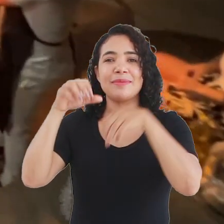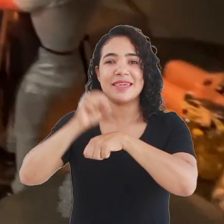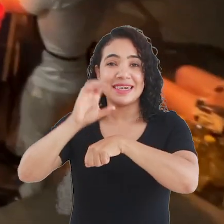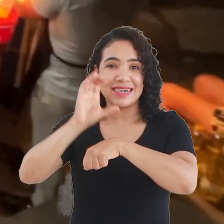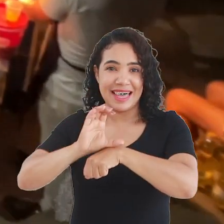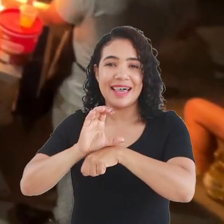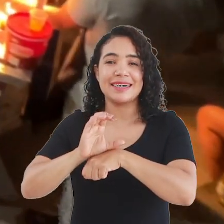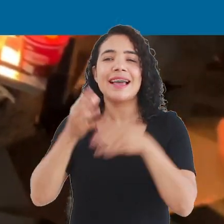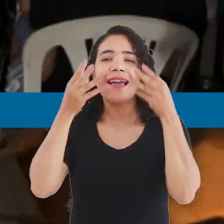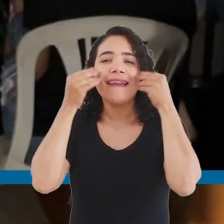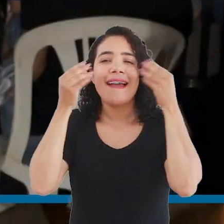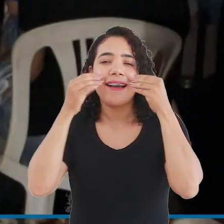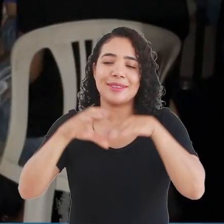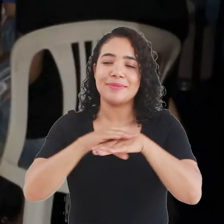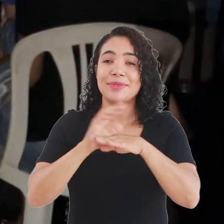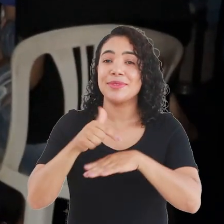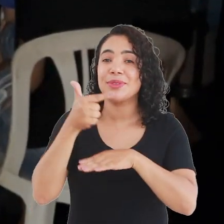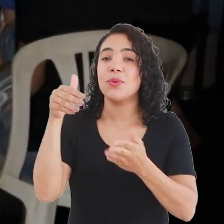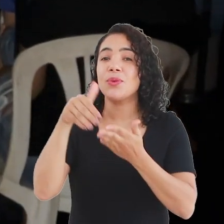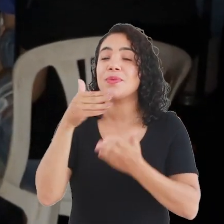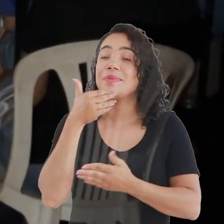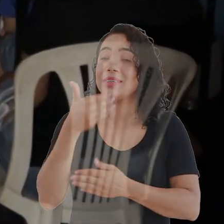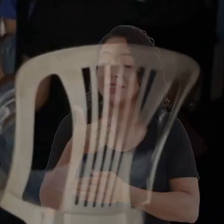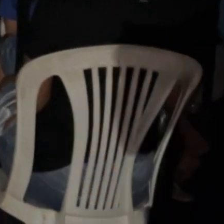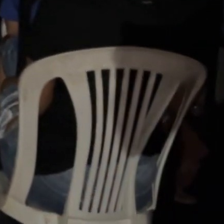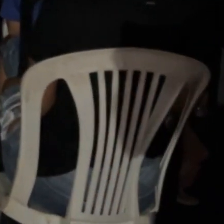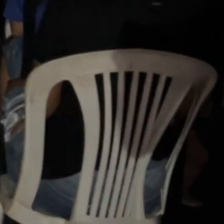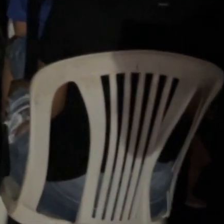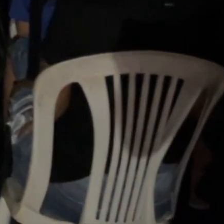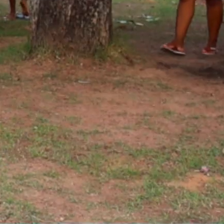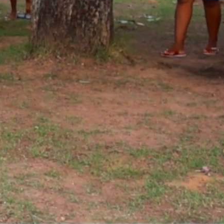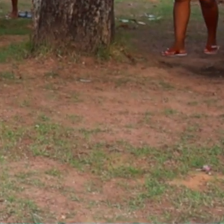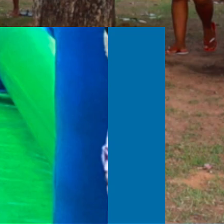O Gato de Botas 2, O Último Pedido.